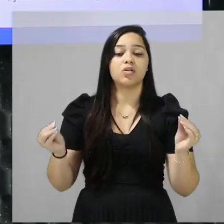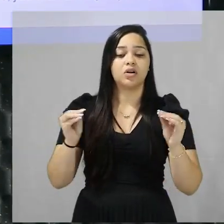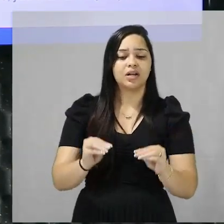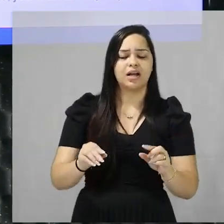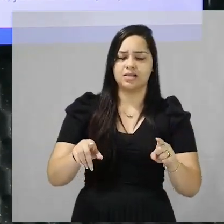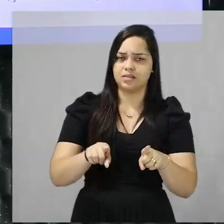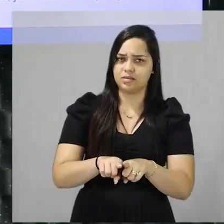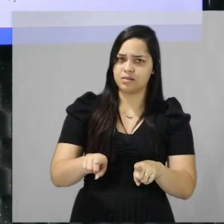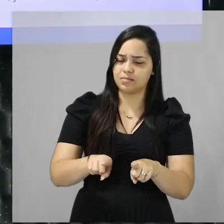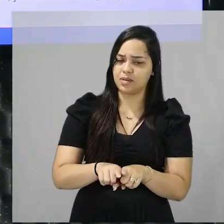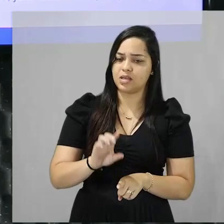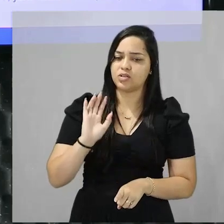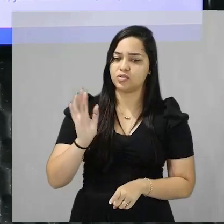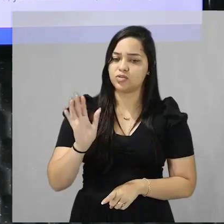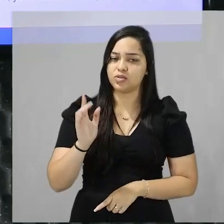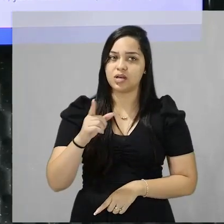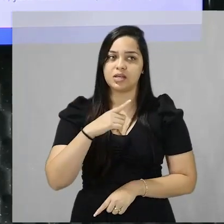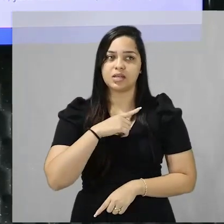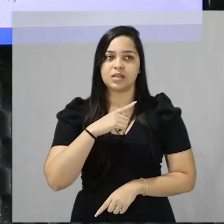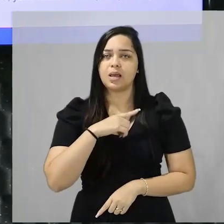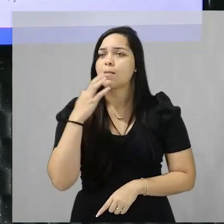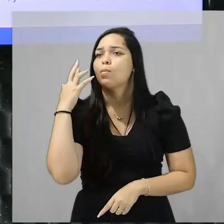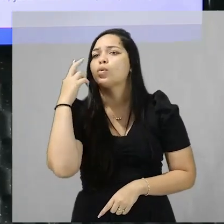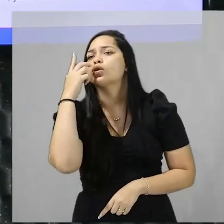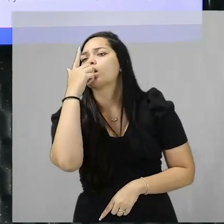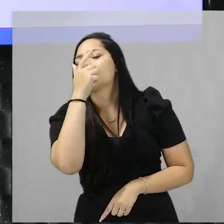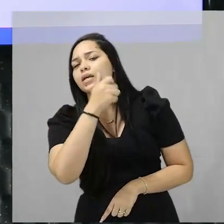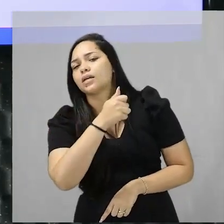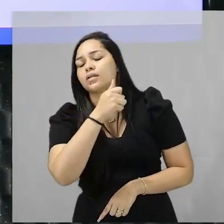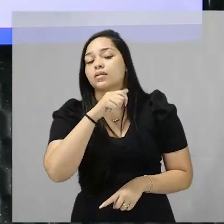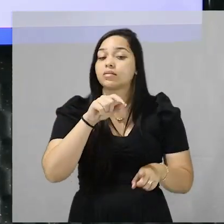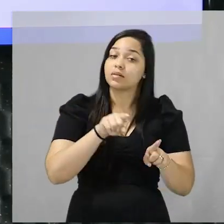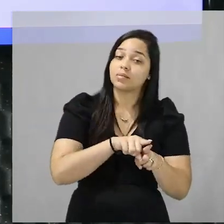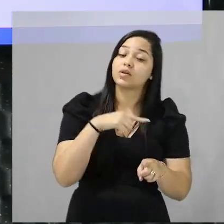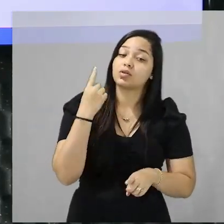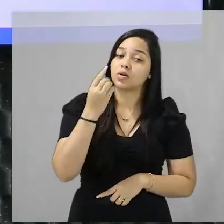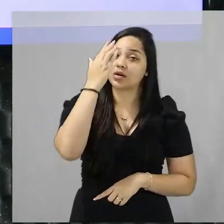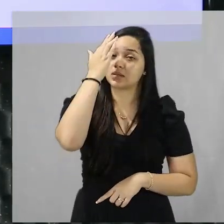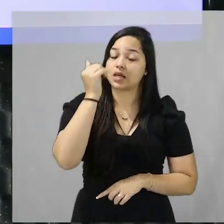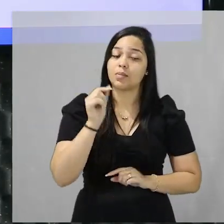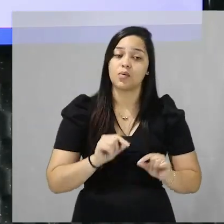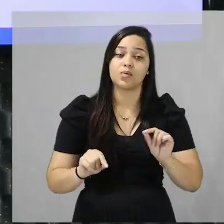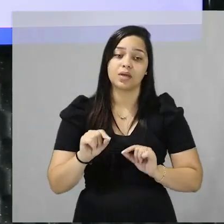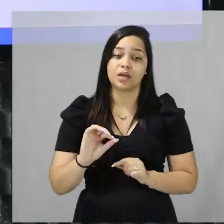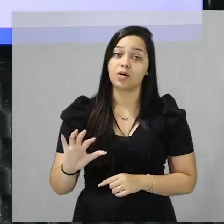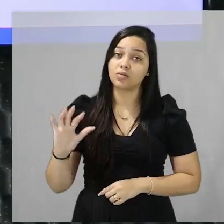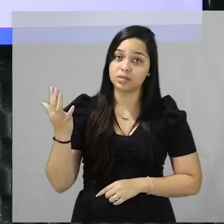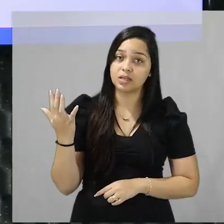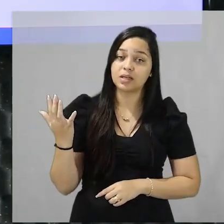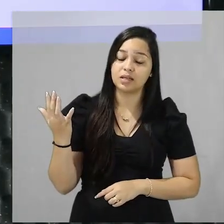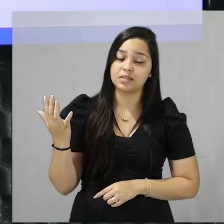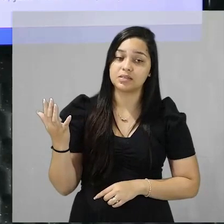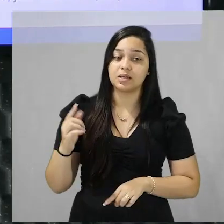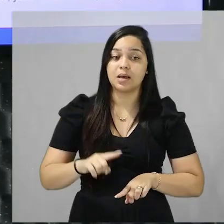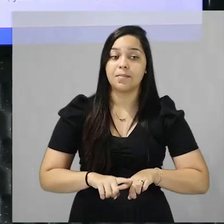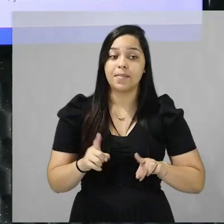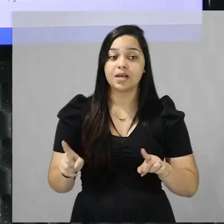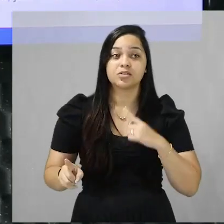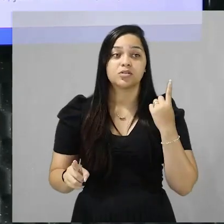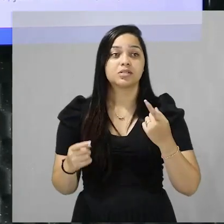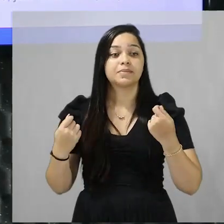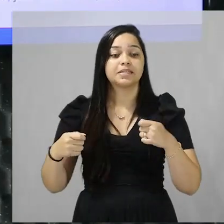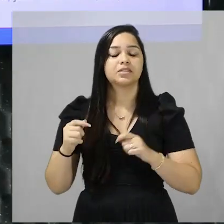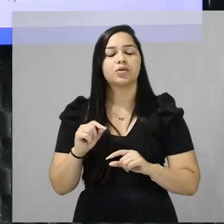colocadas, macro, é belíssimo. Claro que a gente sabe que nem sempre isso é efetiva, mas nós temos que